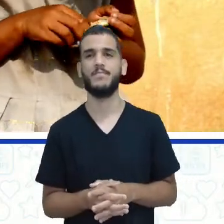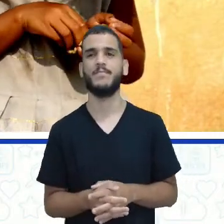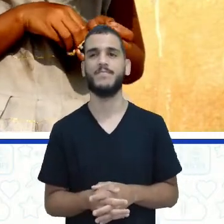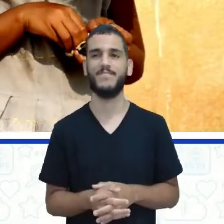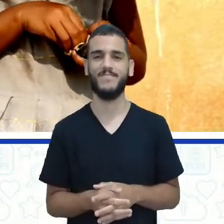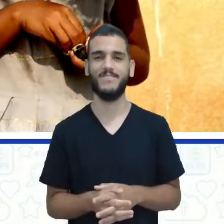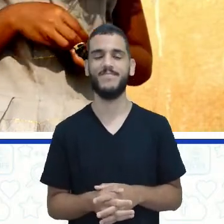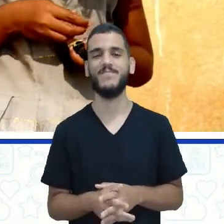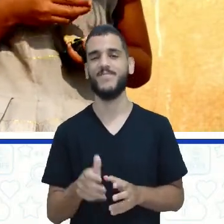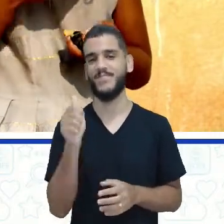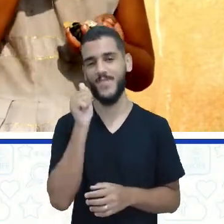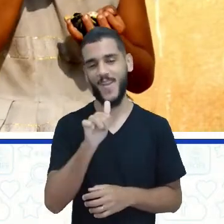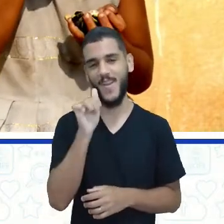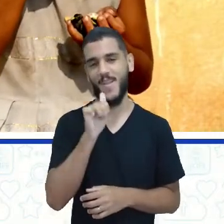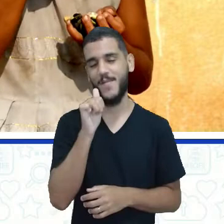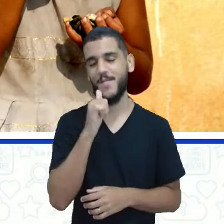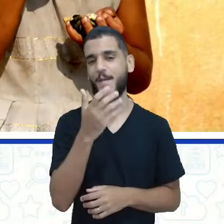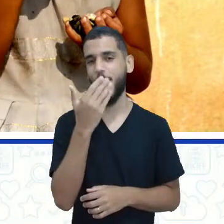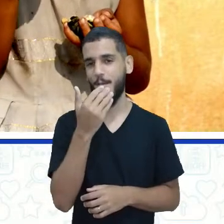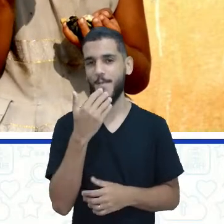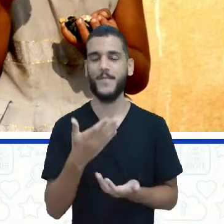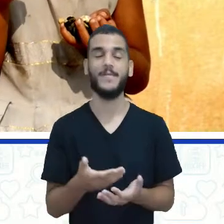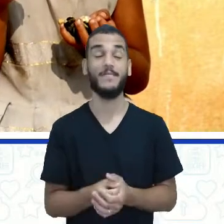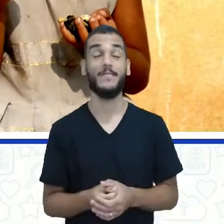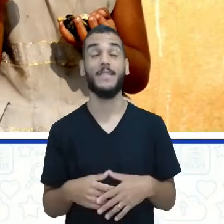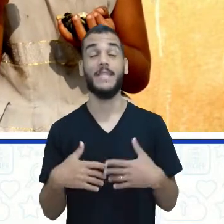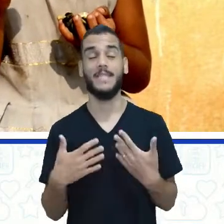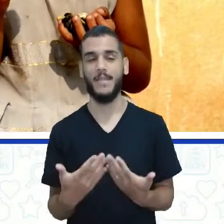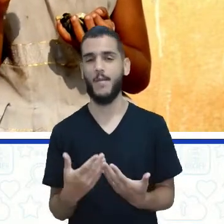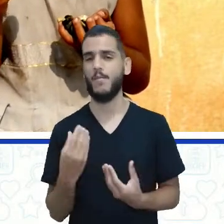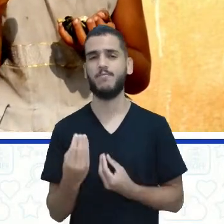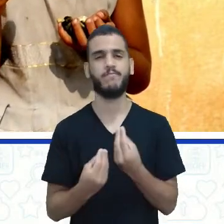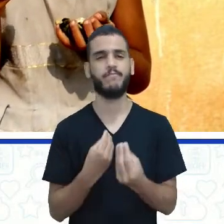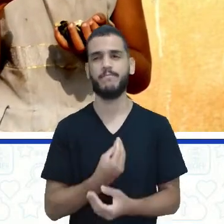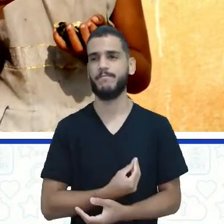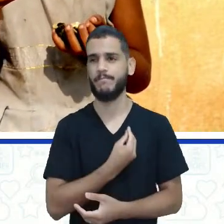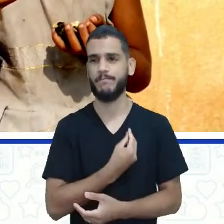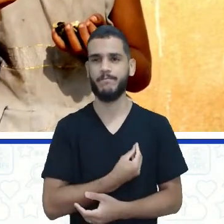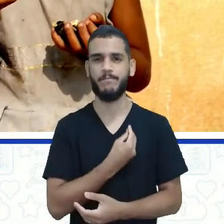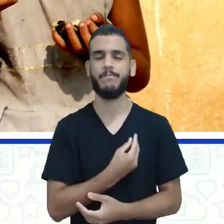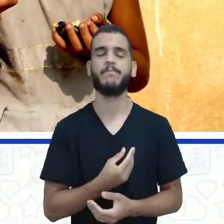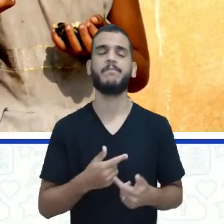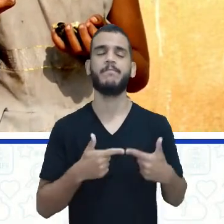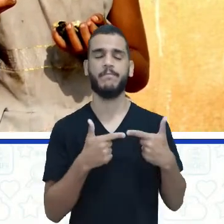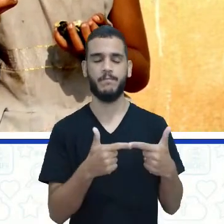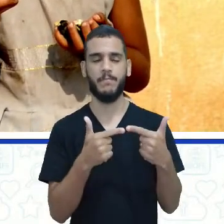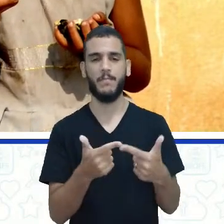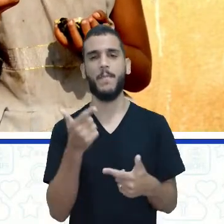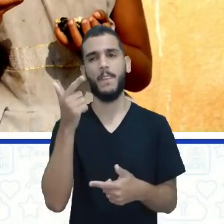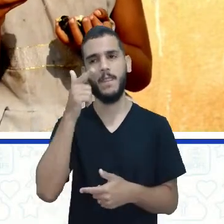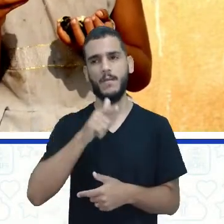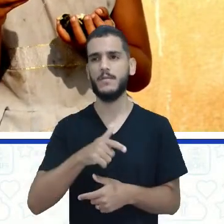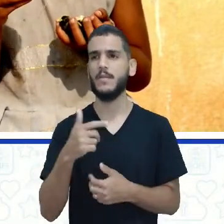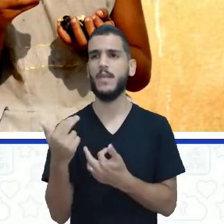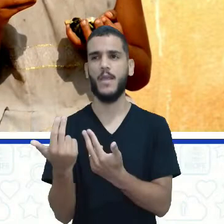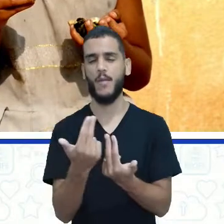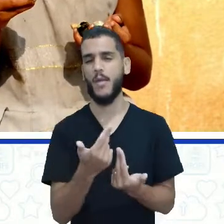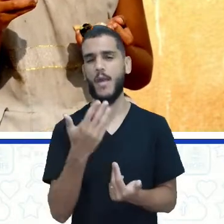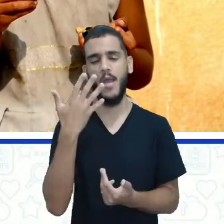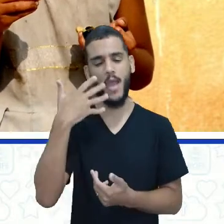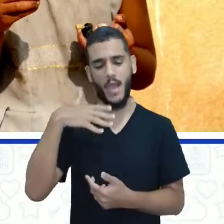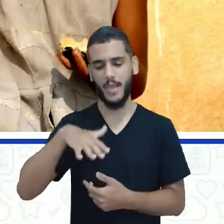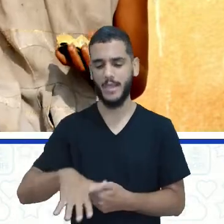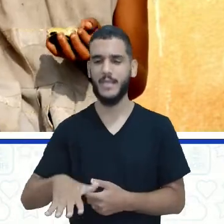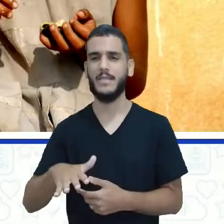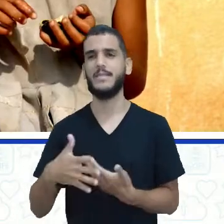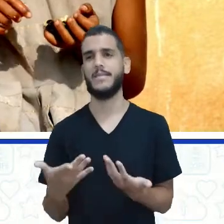Klinsmann. Né? Como sobreviver, gente, no mercado de trabalho? Como a gente conseguir aí, como essa moça